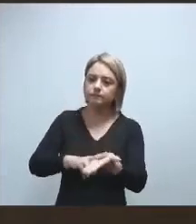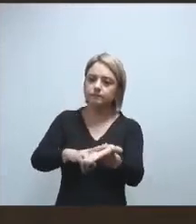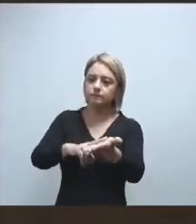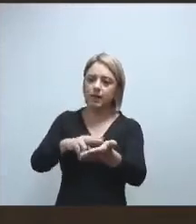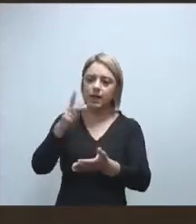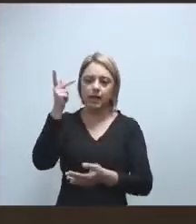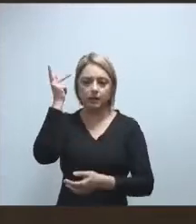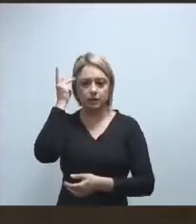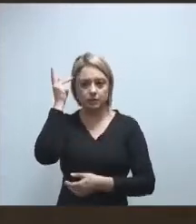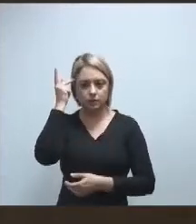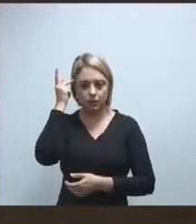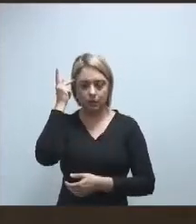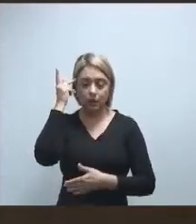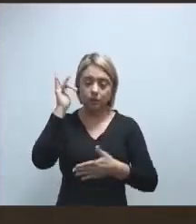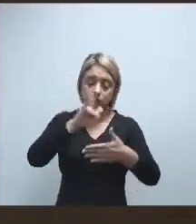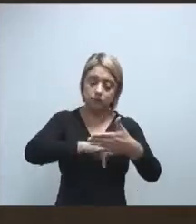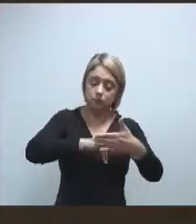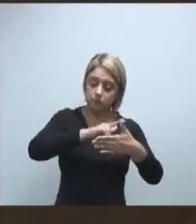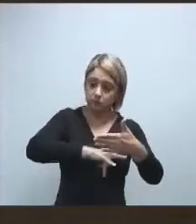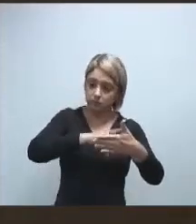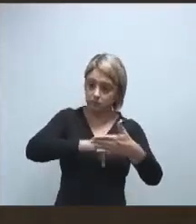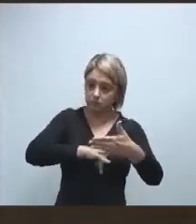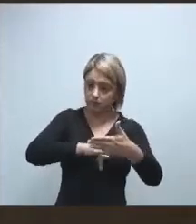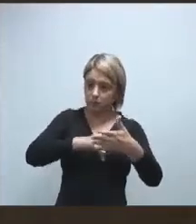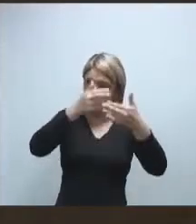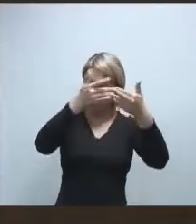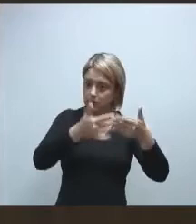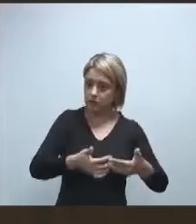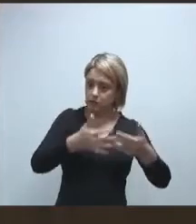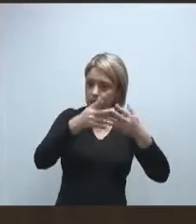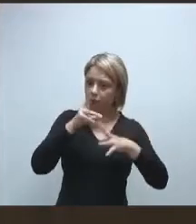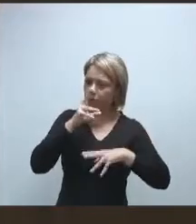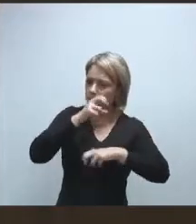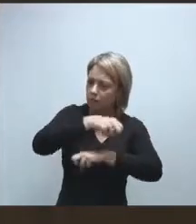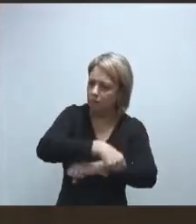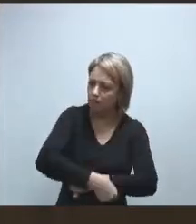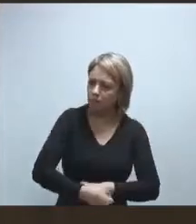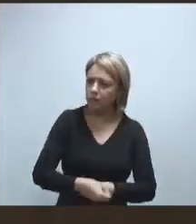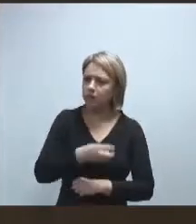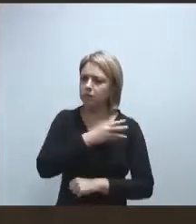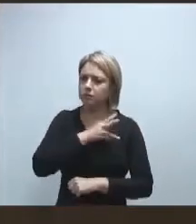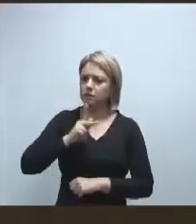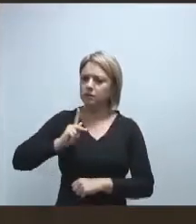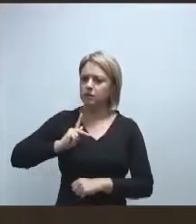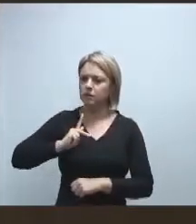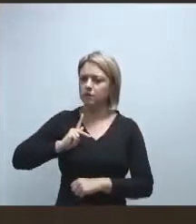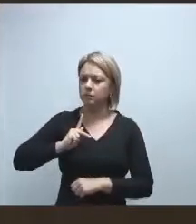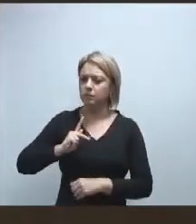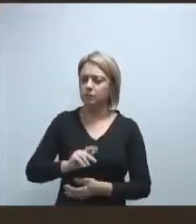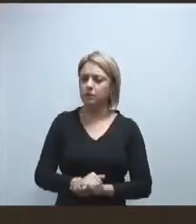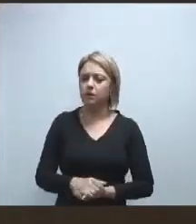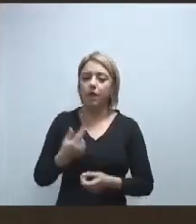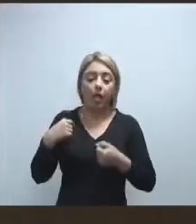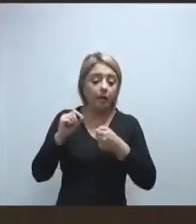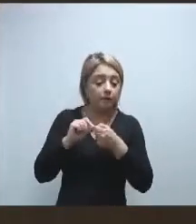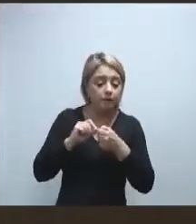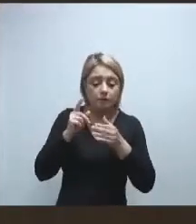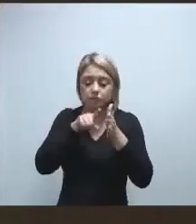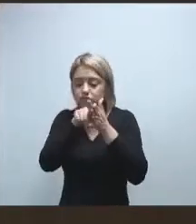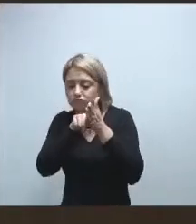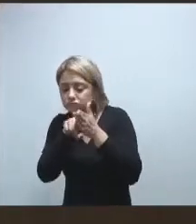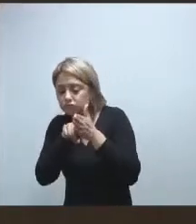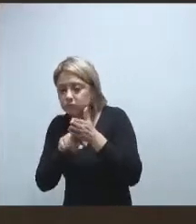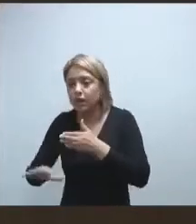paulo foi um documento pregando exatamente o fortalecimento do ministério público fizemos uma pesquisa